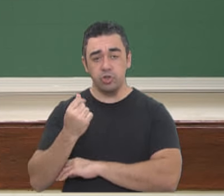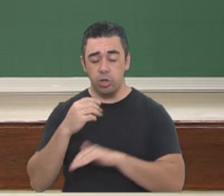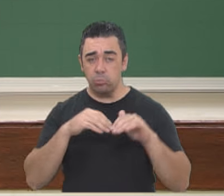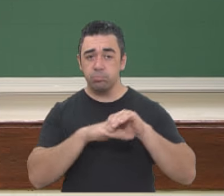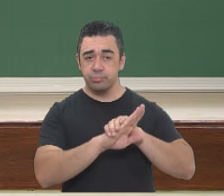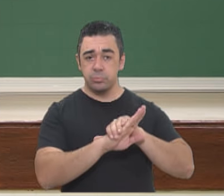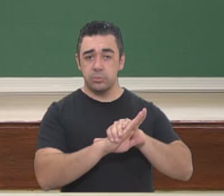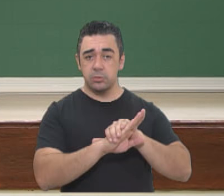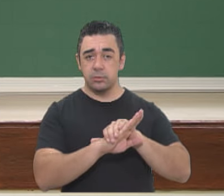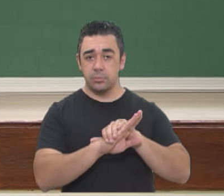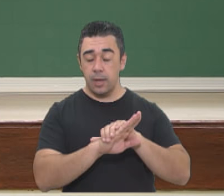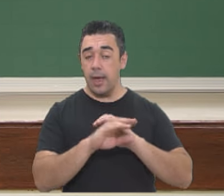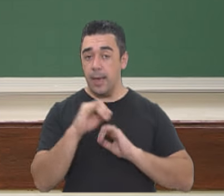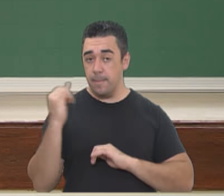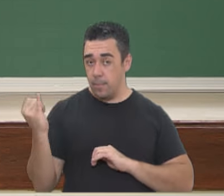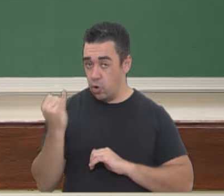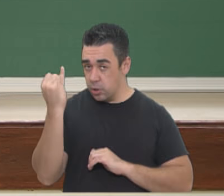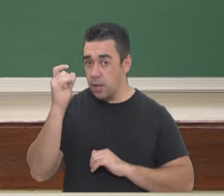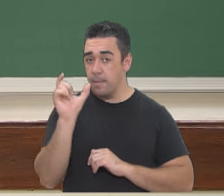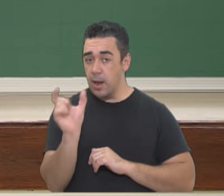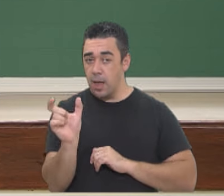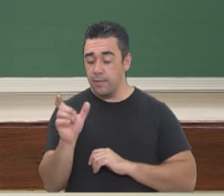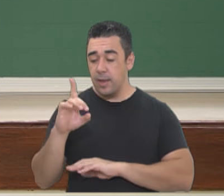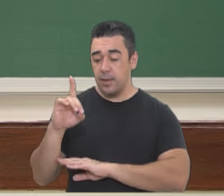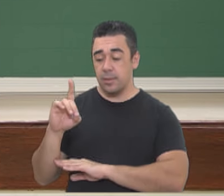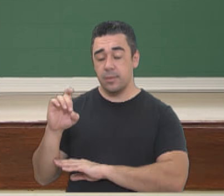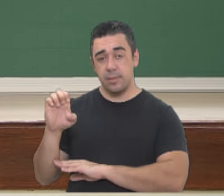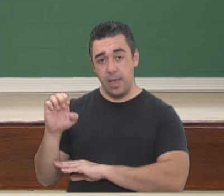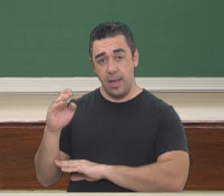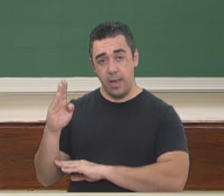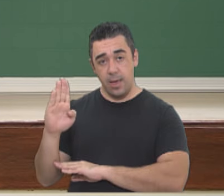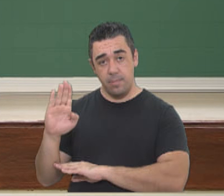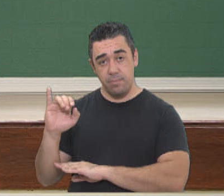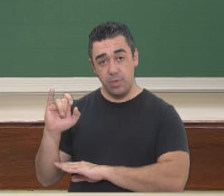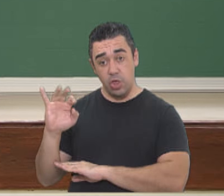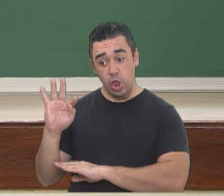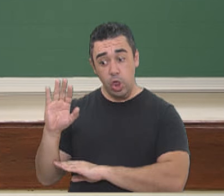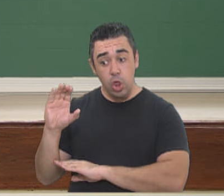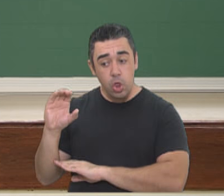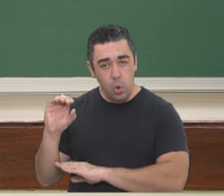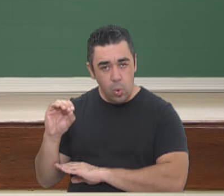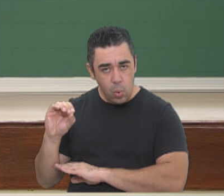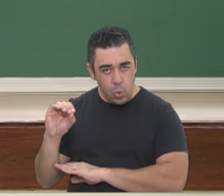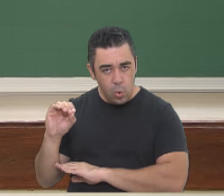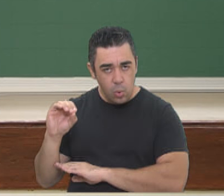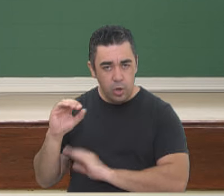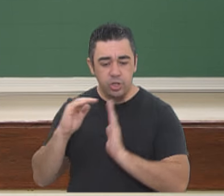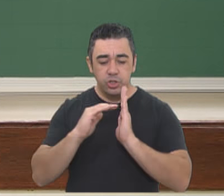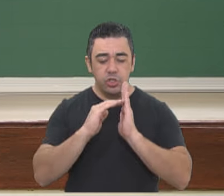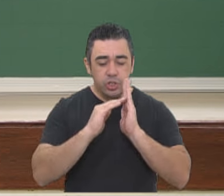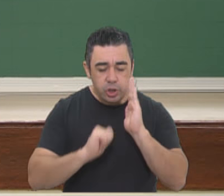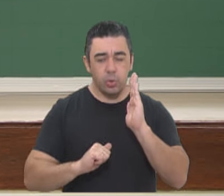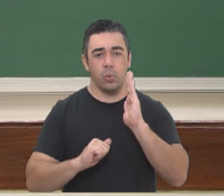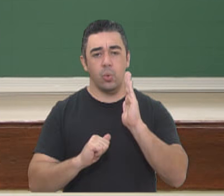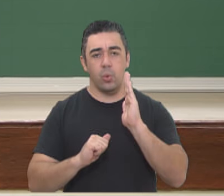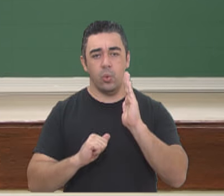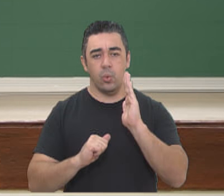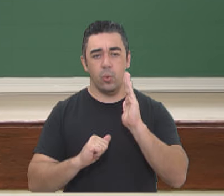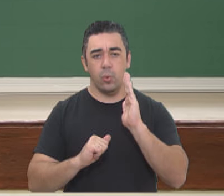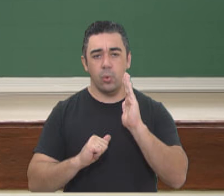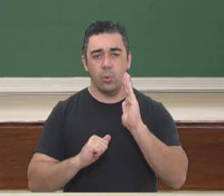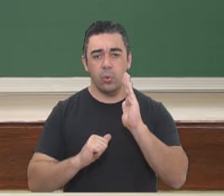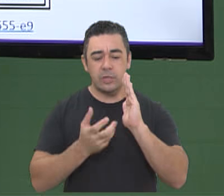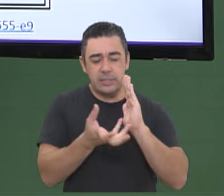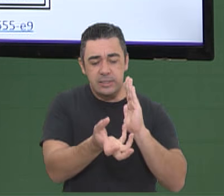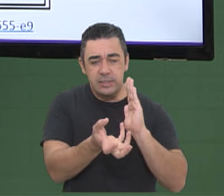bem importantes. Débito é quando alguém tira da conta, tá?